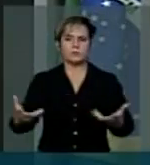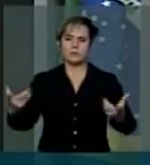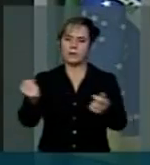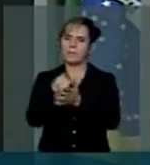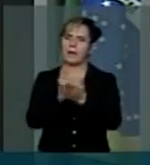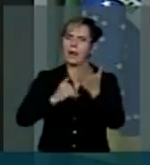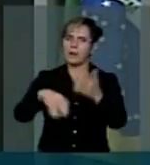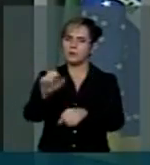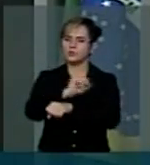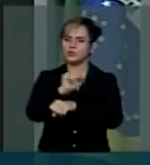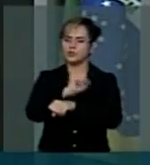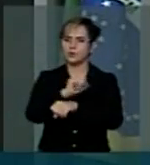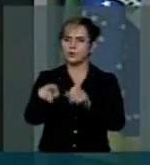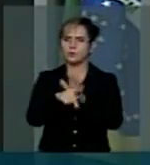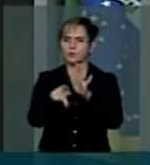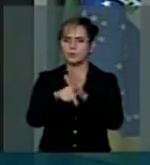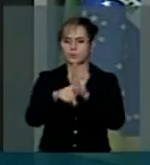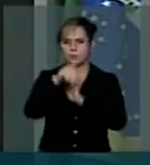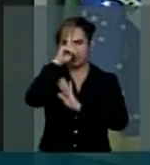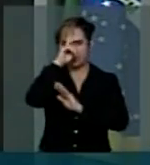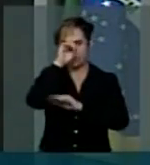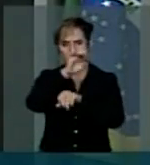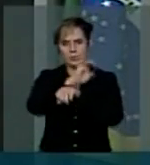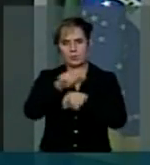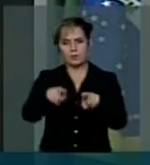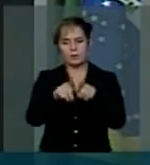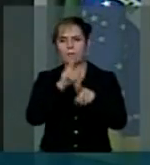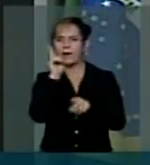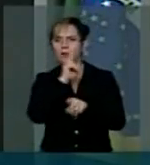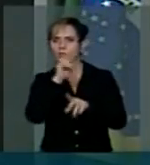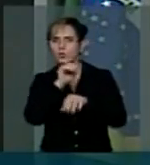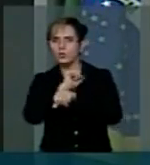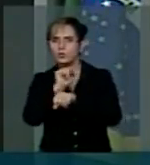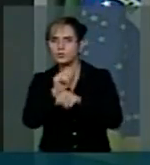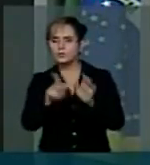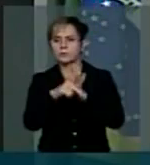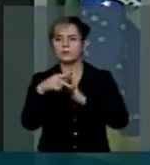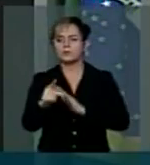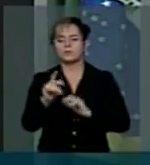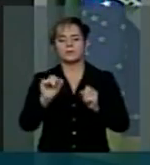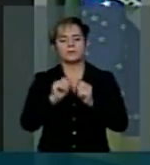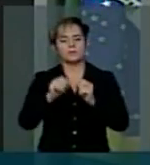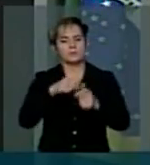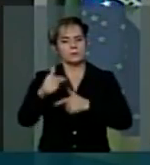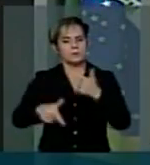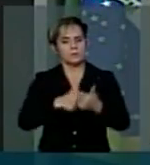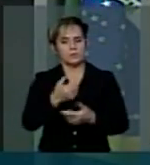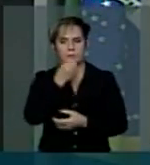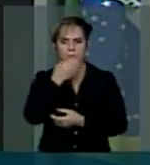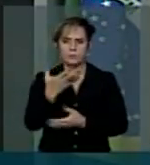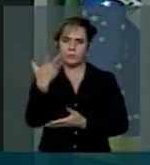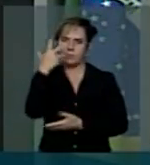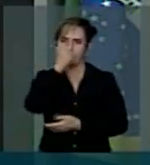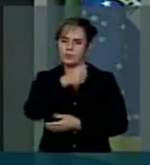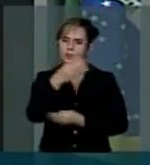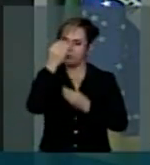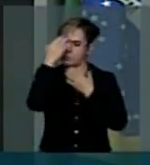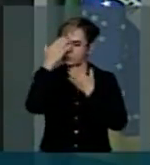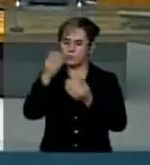todos os motoristas de ambulância e os motoristas de emergência que praticam esse trabalho extraordinário. Obrigado, senhor presidente.